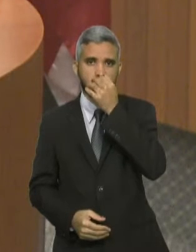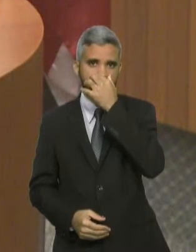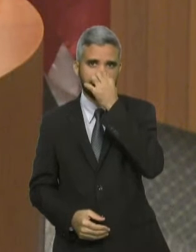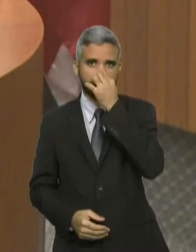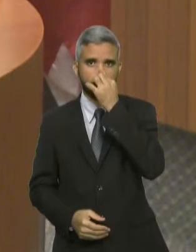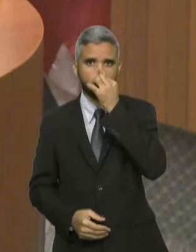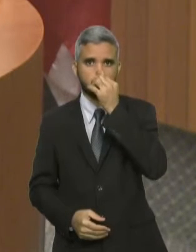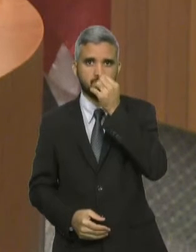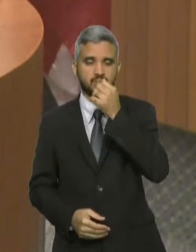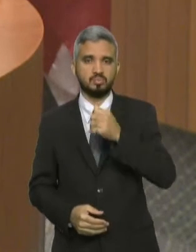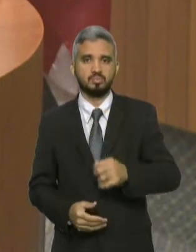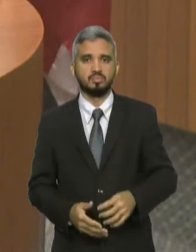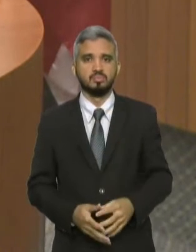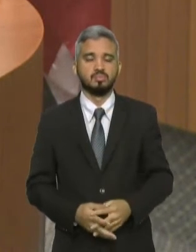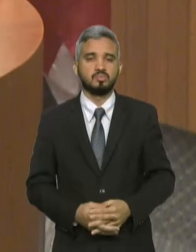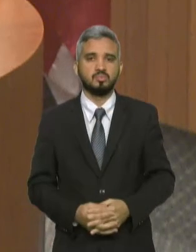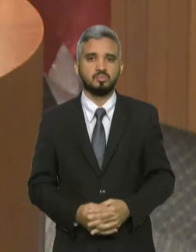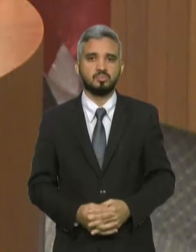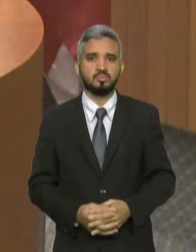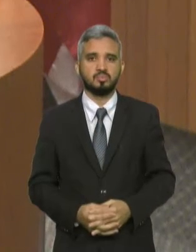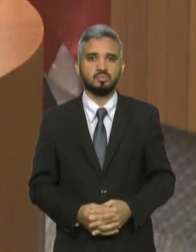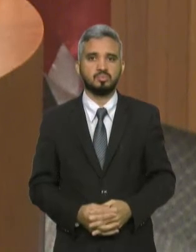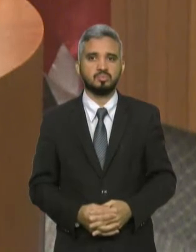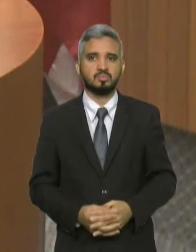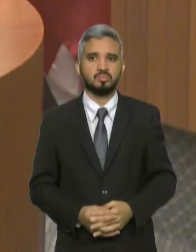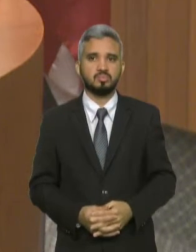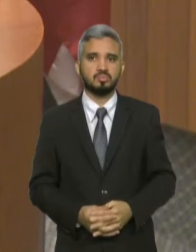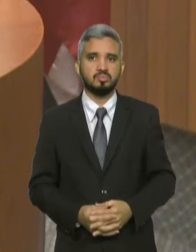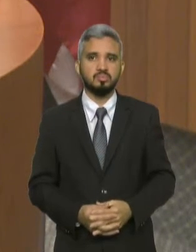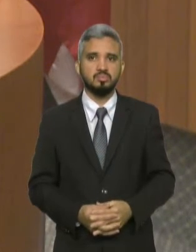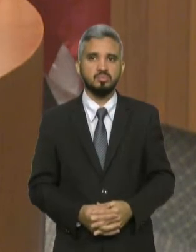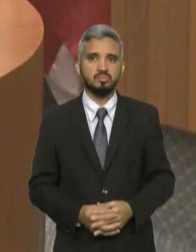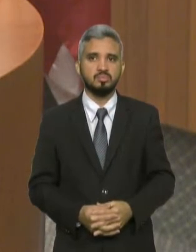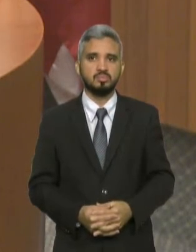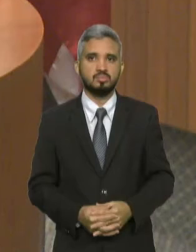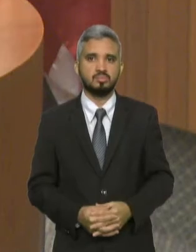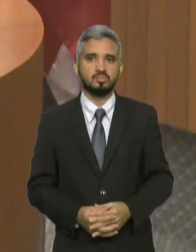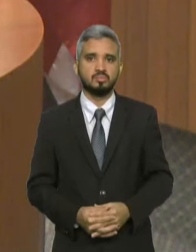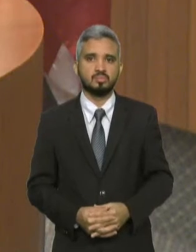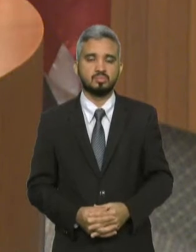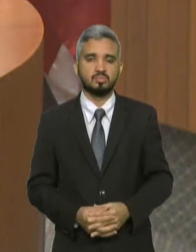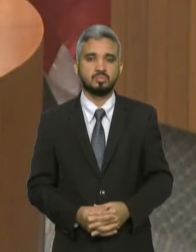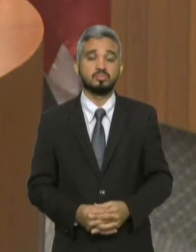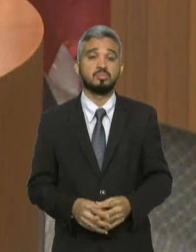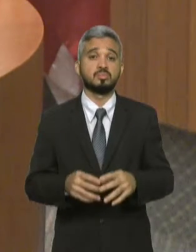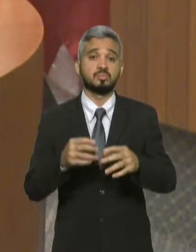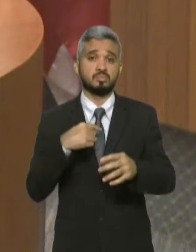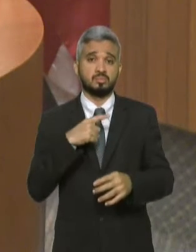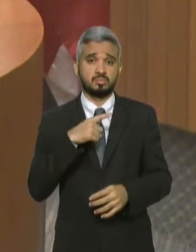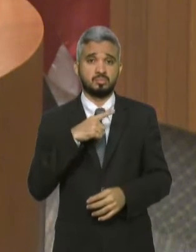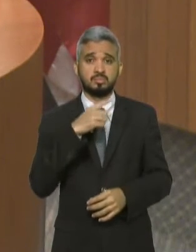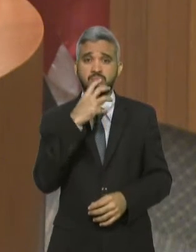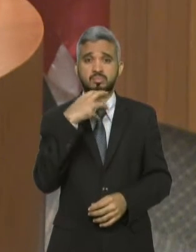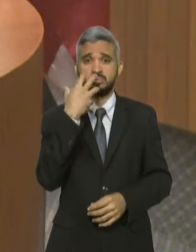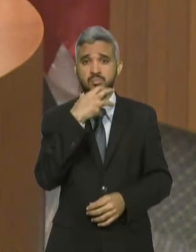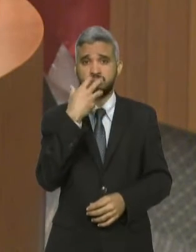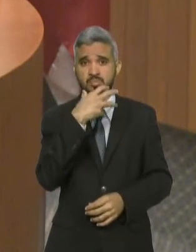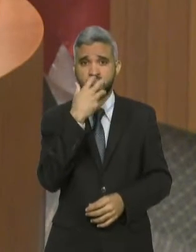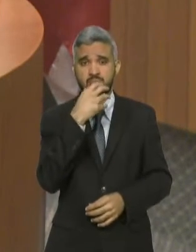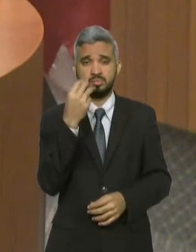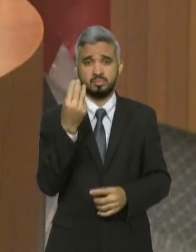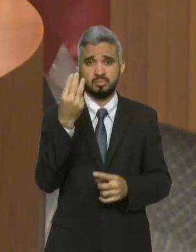conceder a toada Maranhão, meu tesouro, meu torrão, o